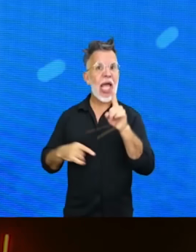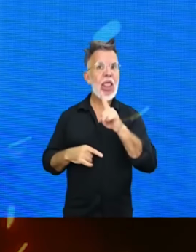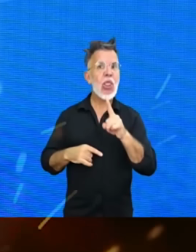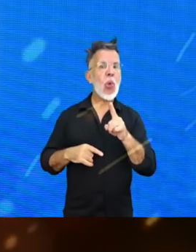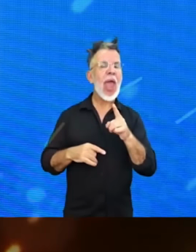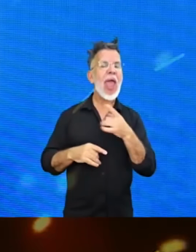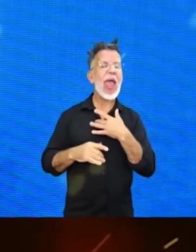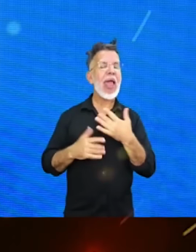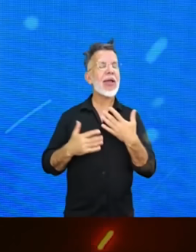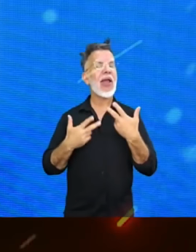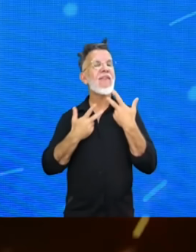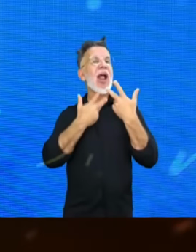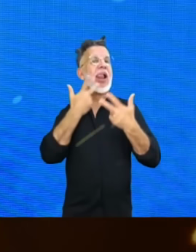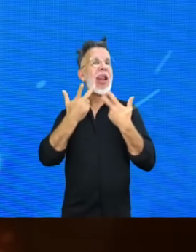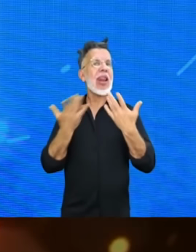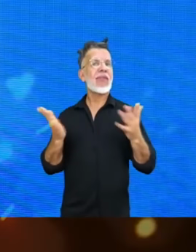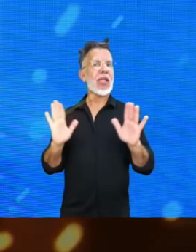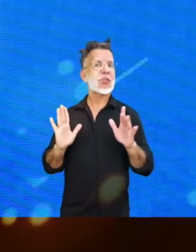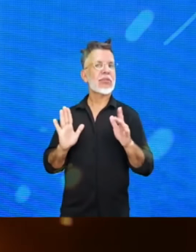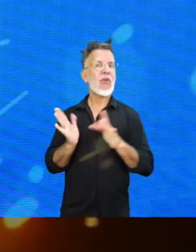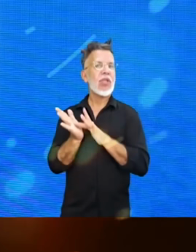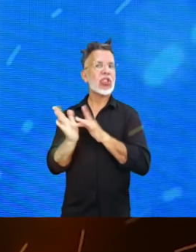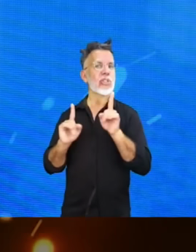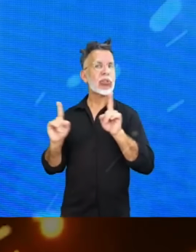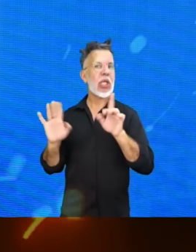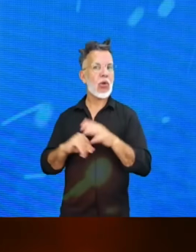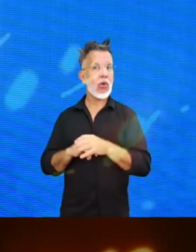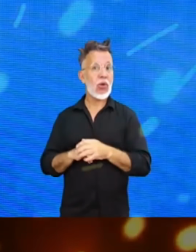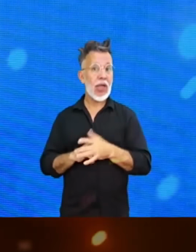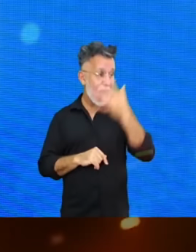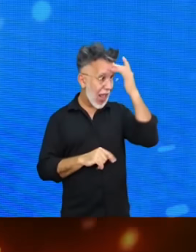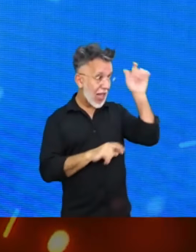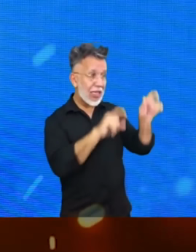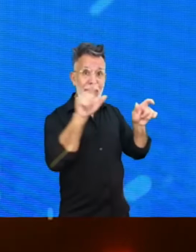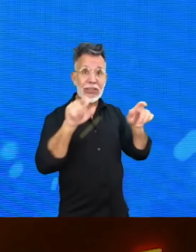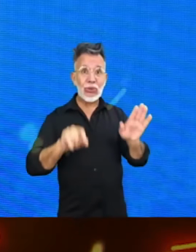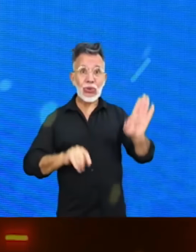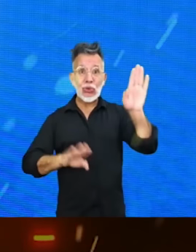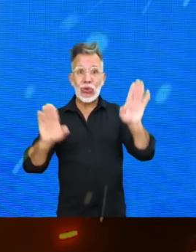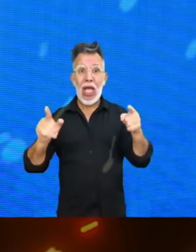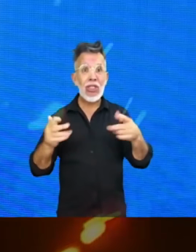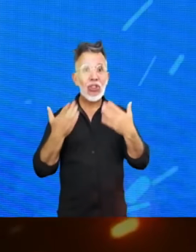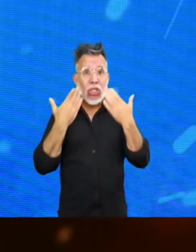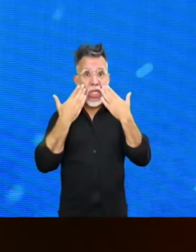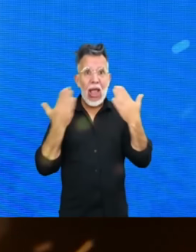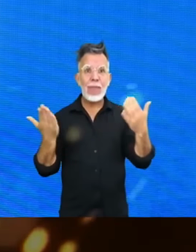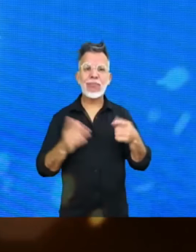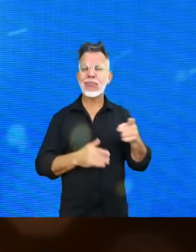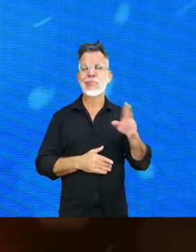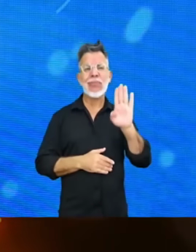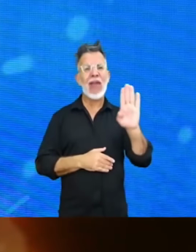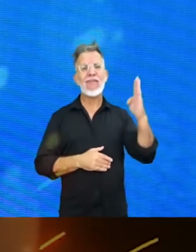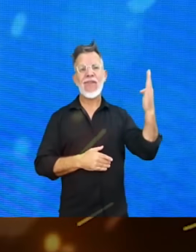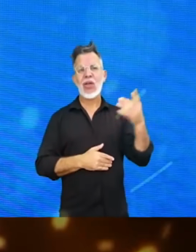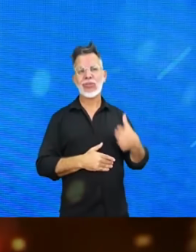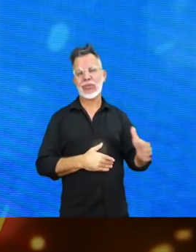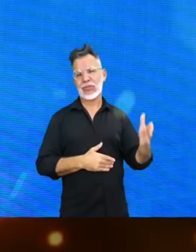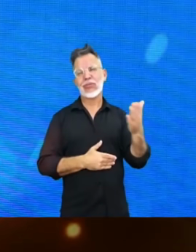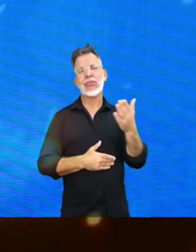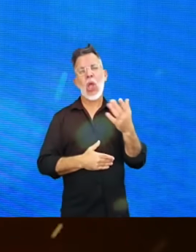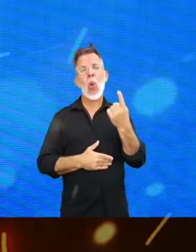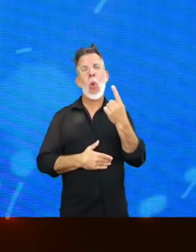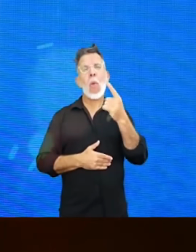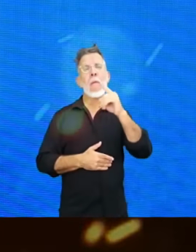e ficar andando de Corola blindado essas pessoas já mostraram que elas são você que é uma farça tão grande que 1 milhão de pessoas assistindo essa